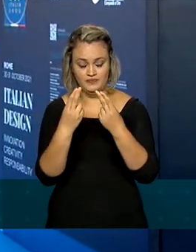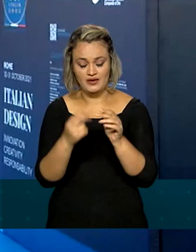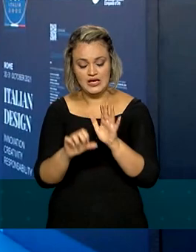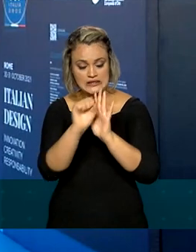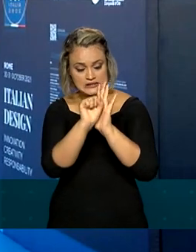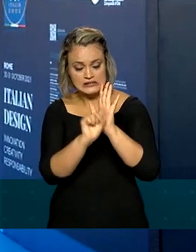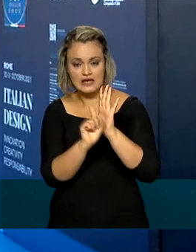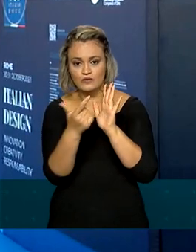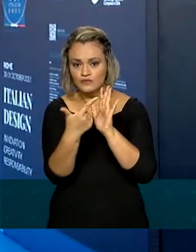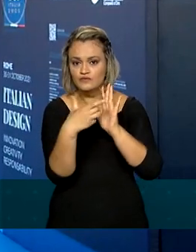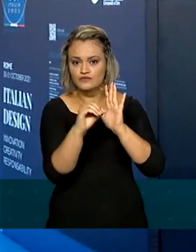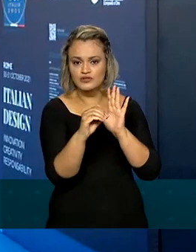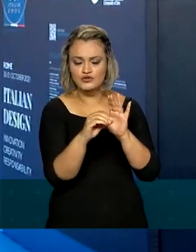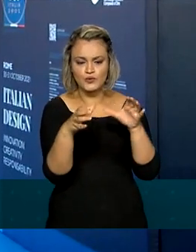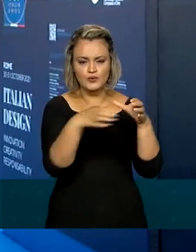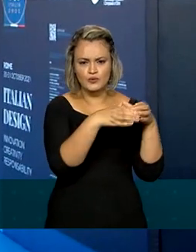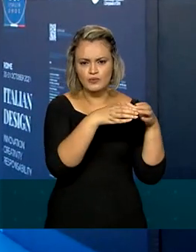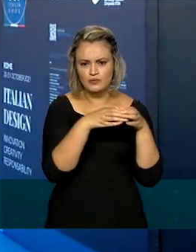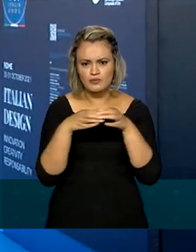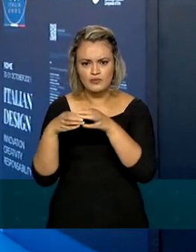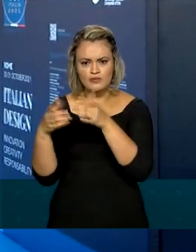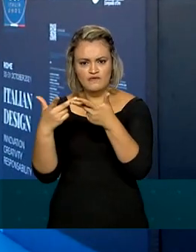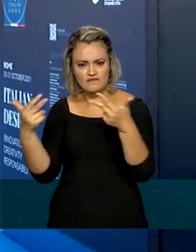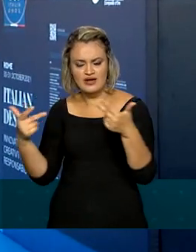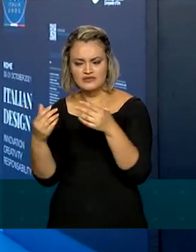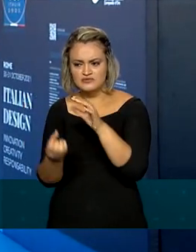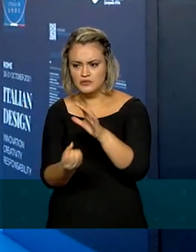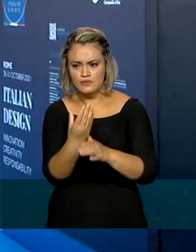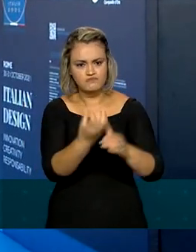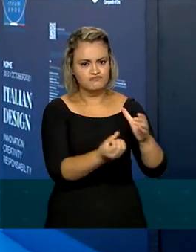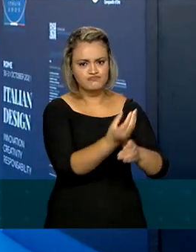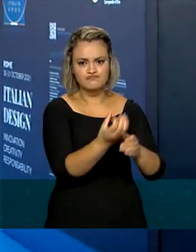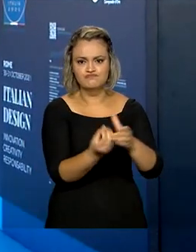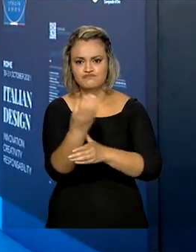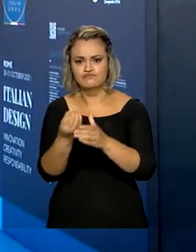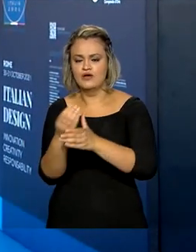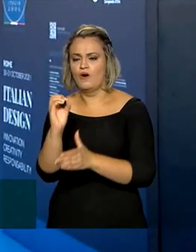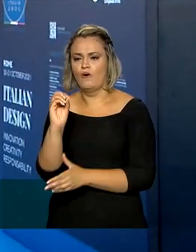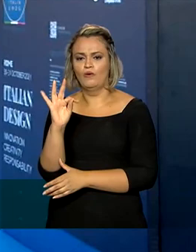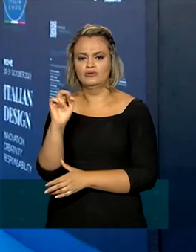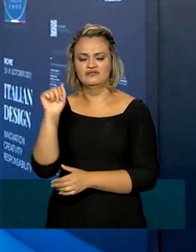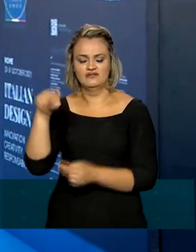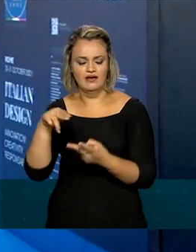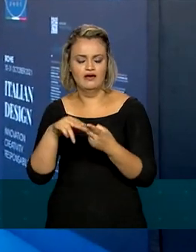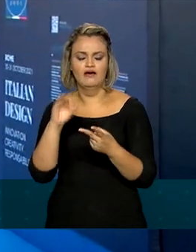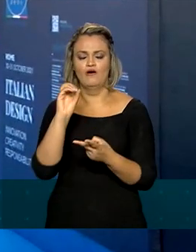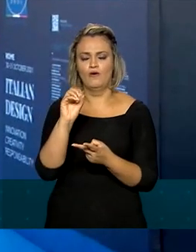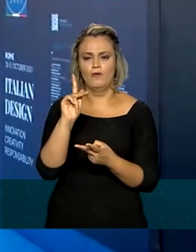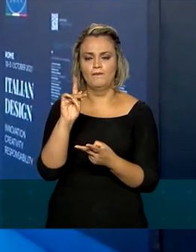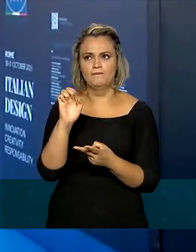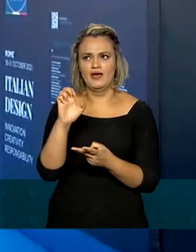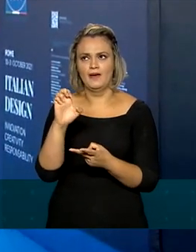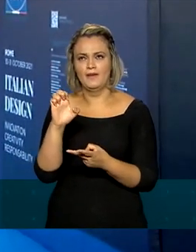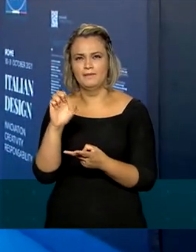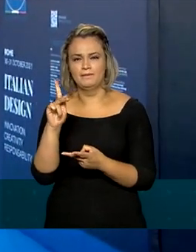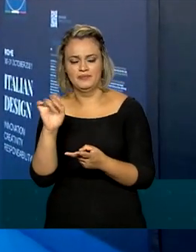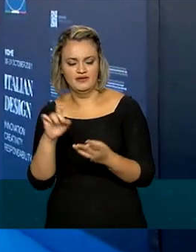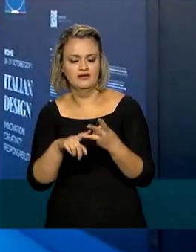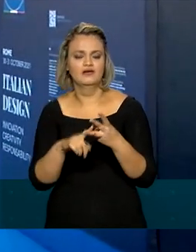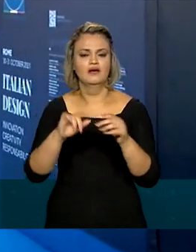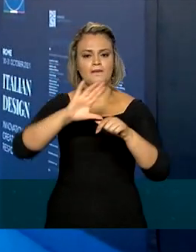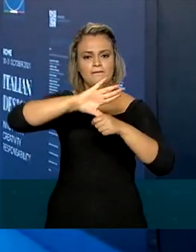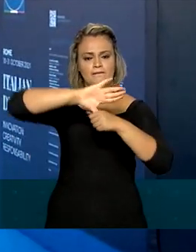XX, diversas uniões com várias siglas foram sendo formadas. OTAN, OPEP, OCDE,